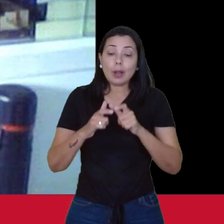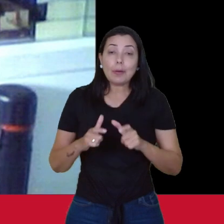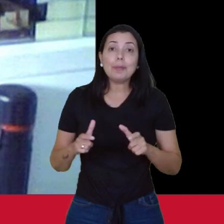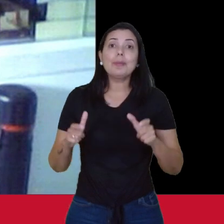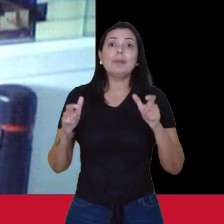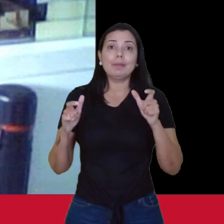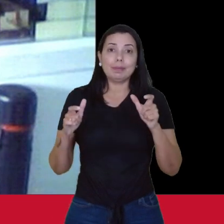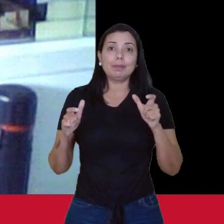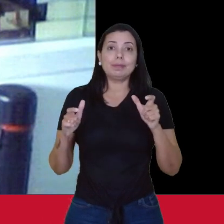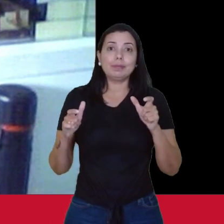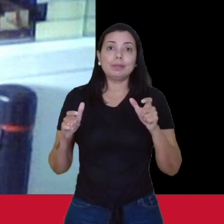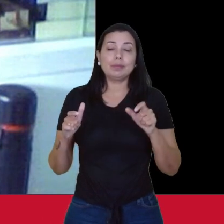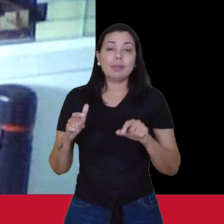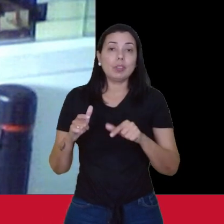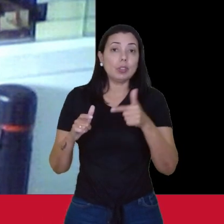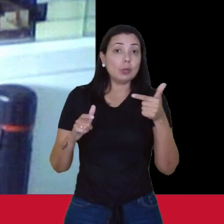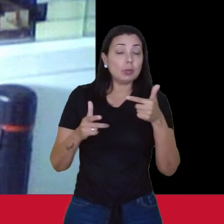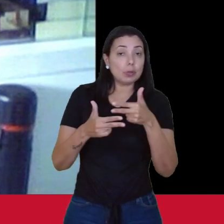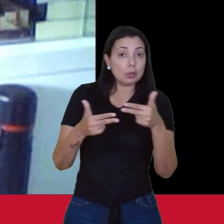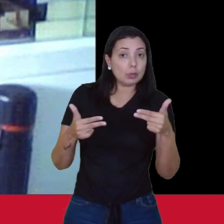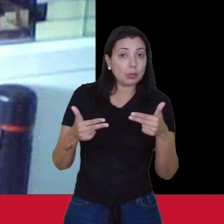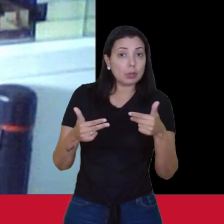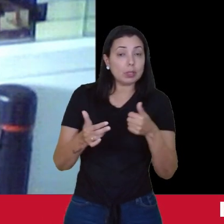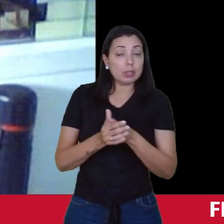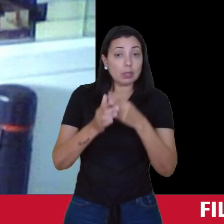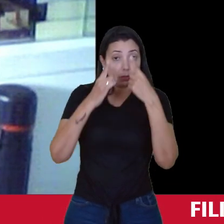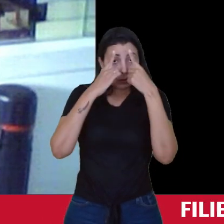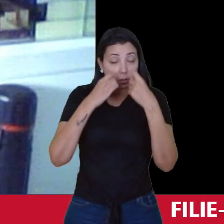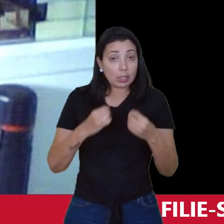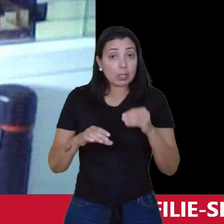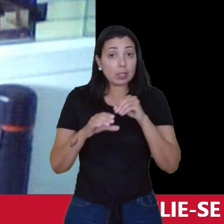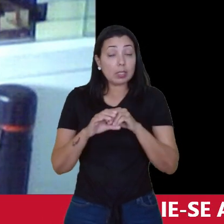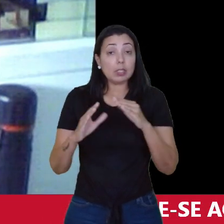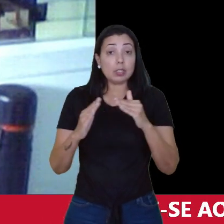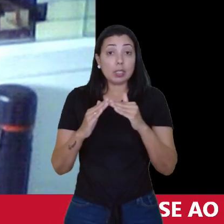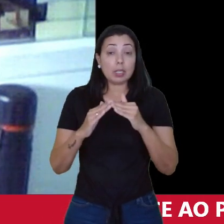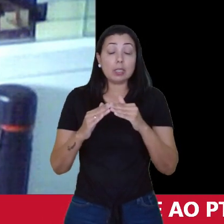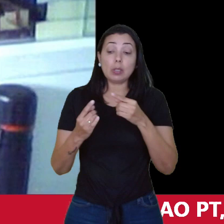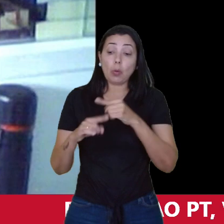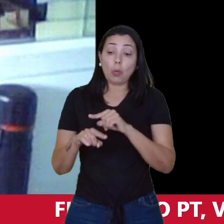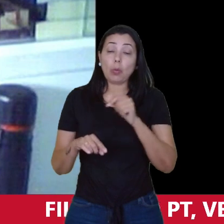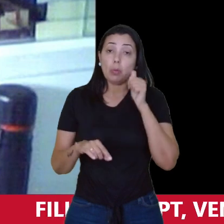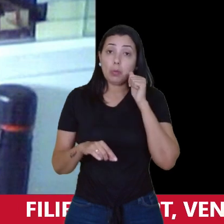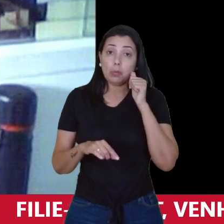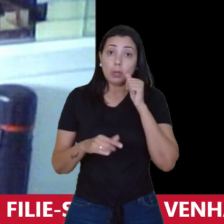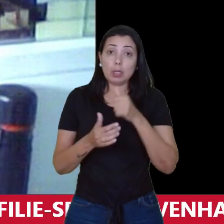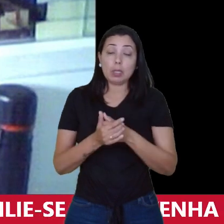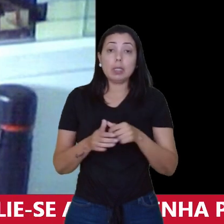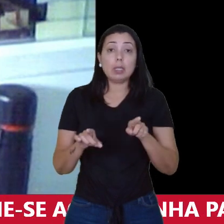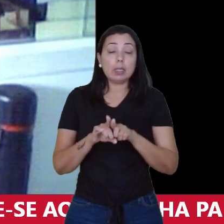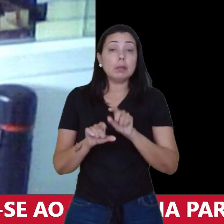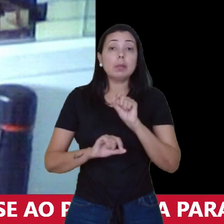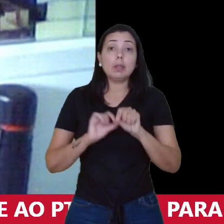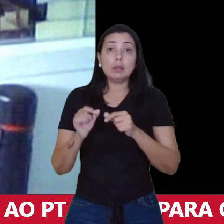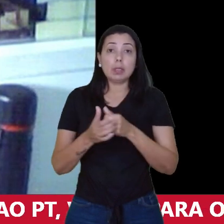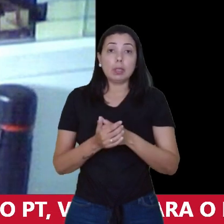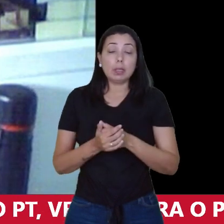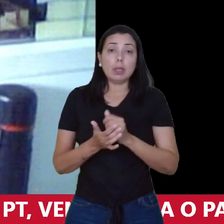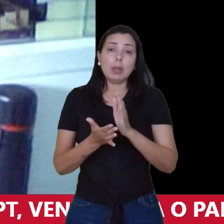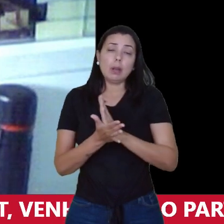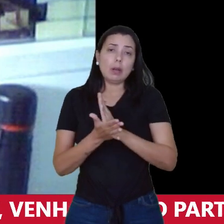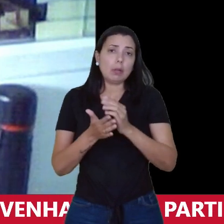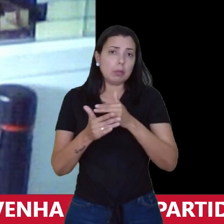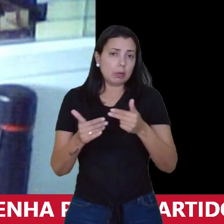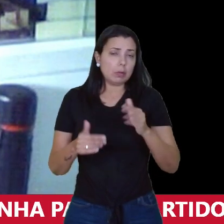aumento de dois fenômenos. Um, a violência doméstica contra as mulheres, e também algo que